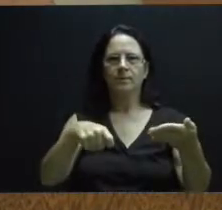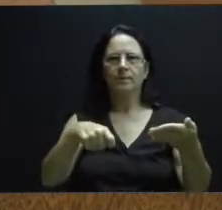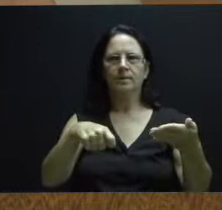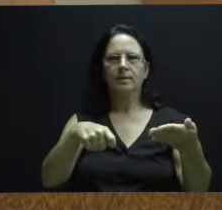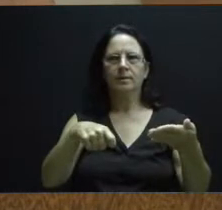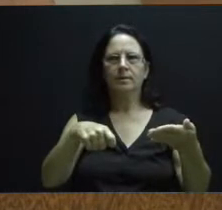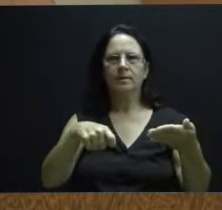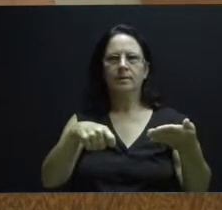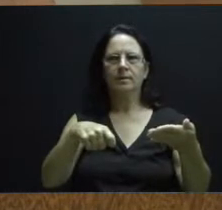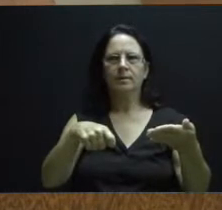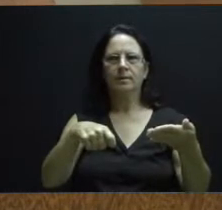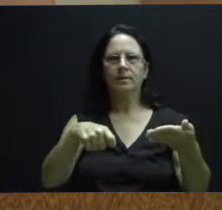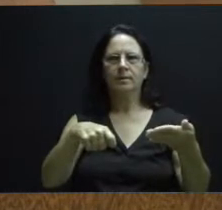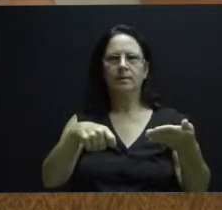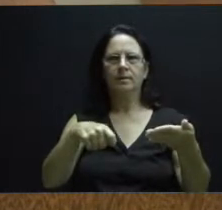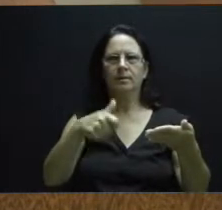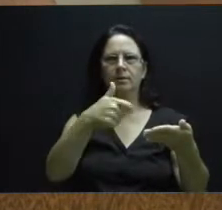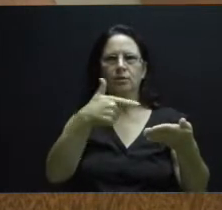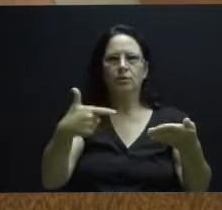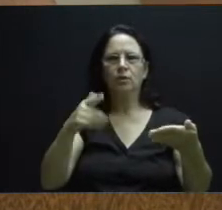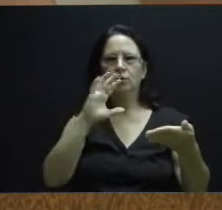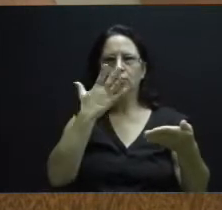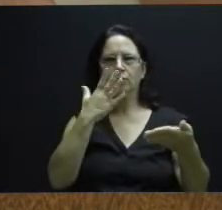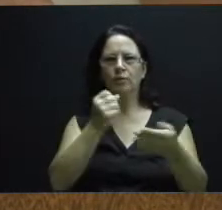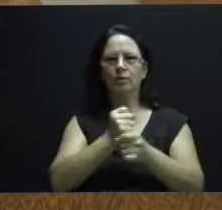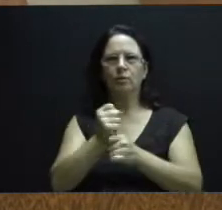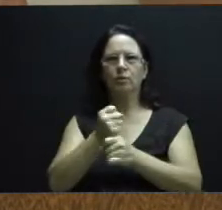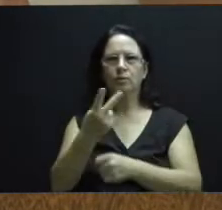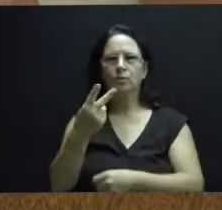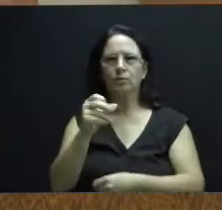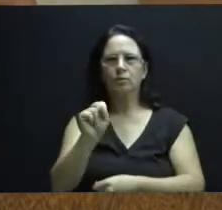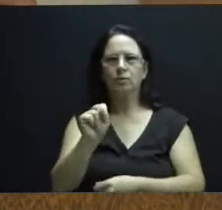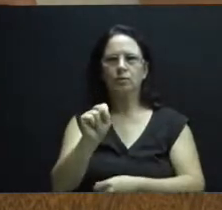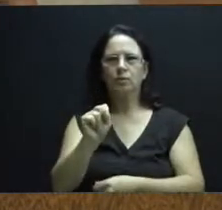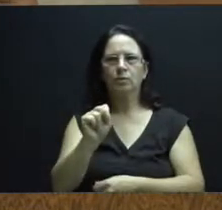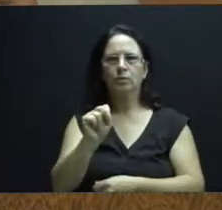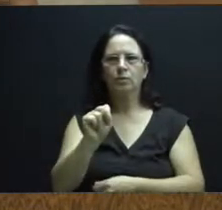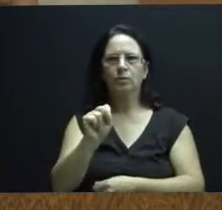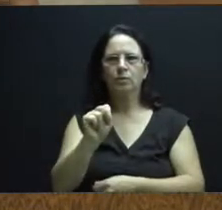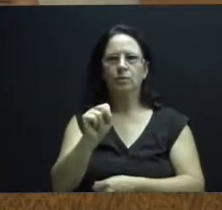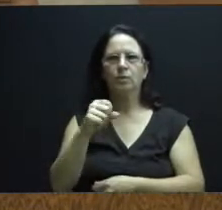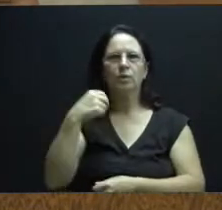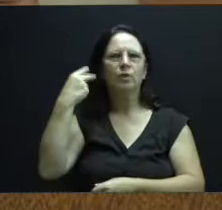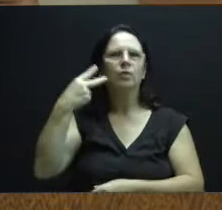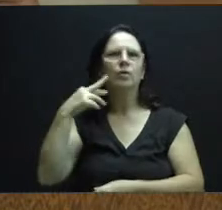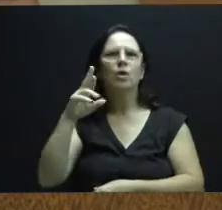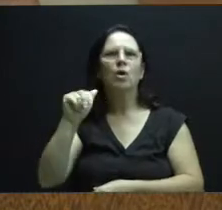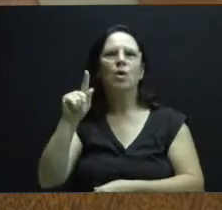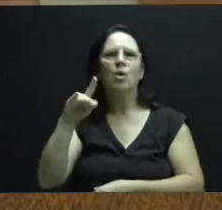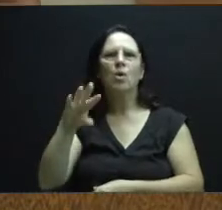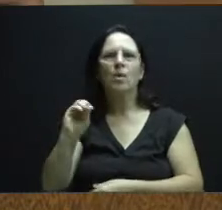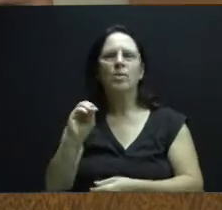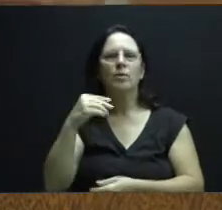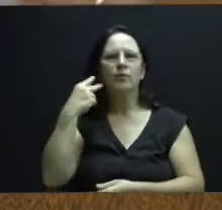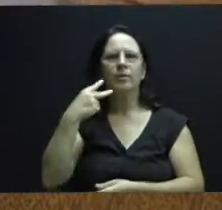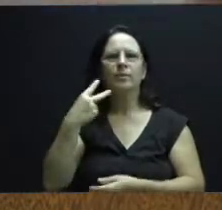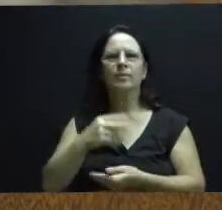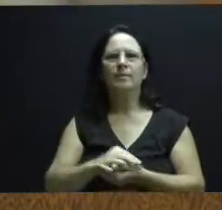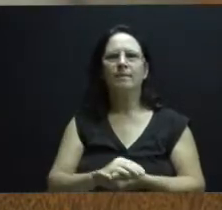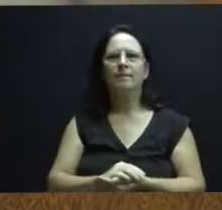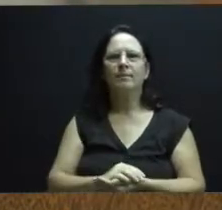é 11 de fevereiro de 2018 rodrigo ramos soares vereador